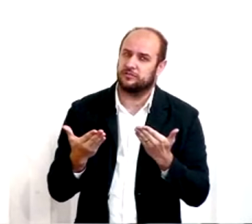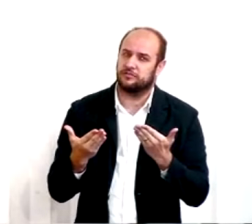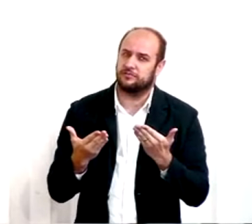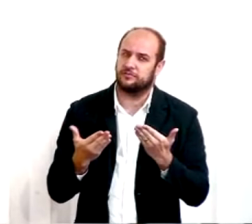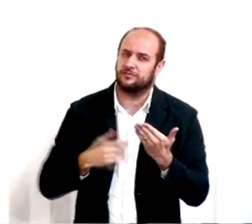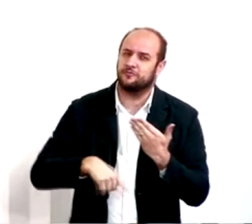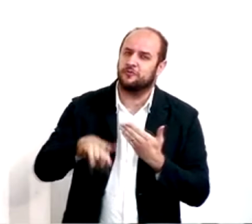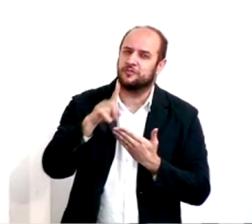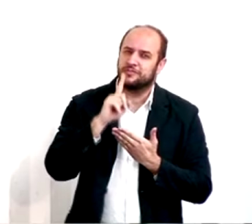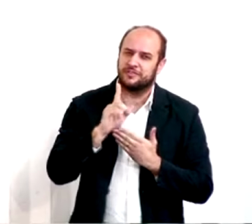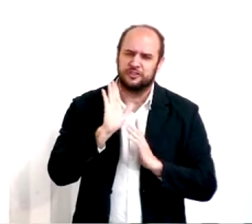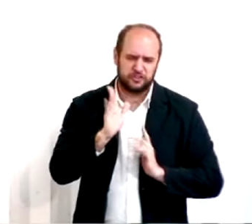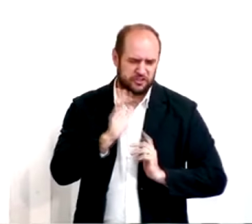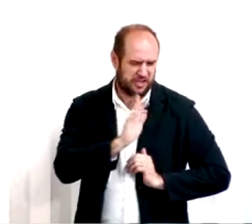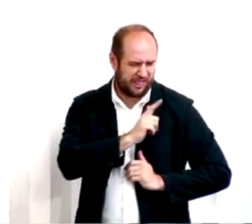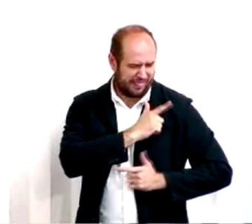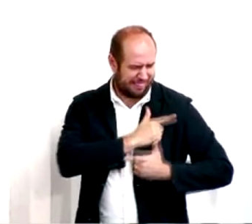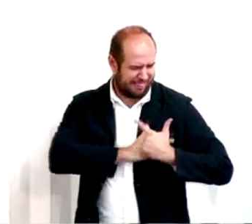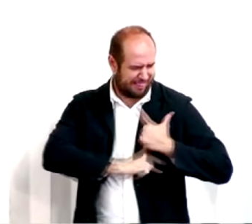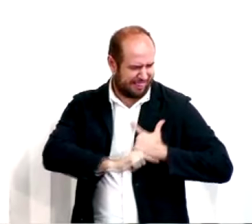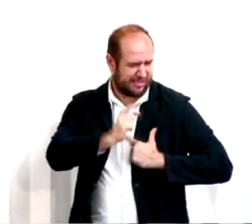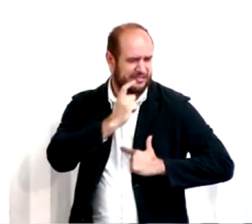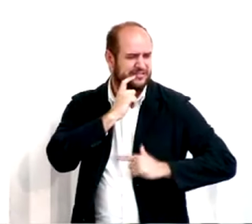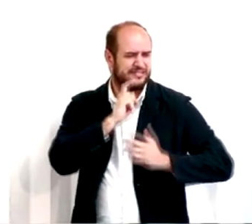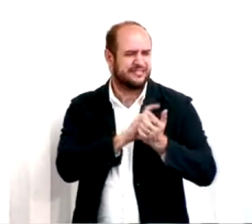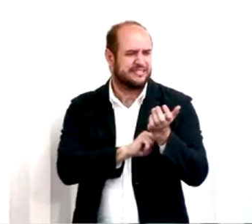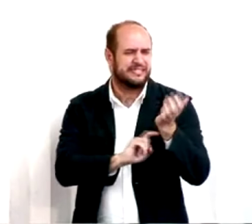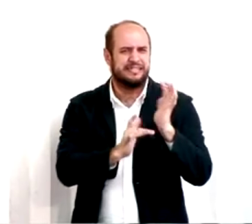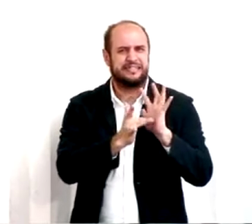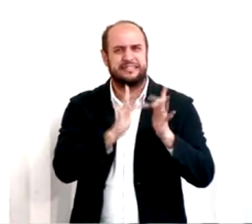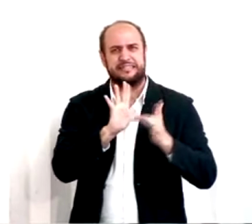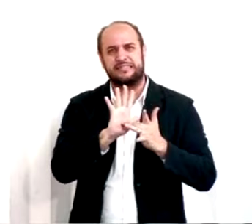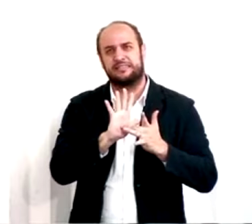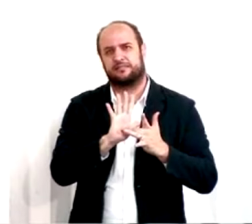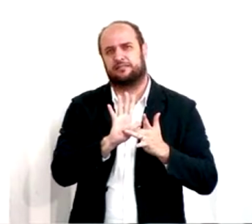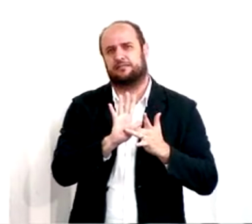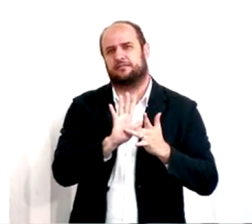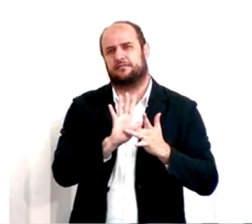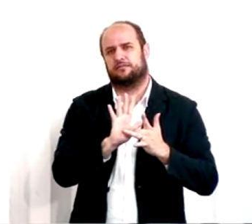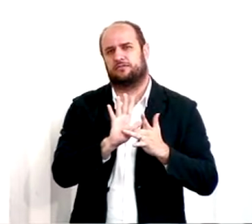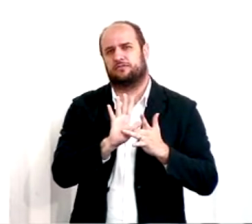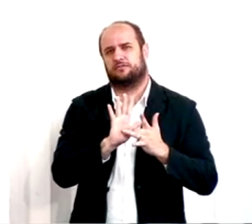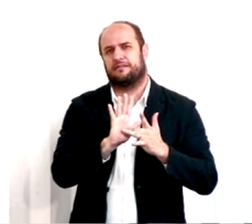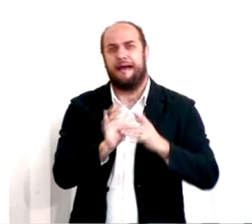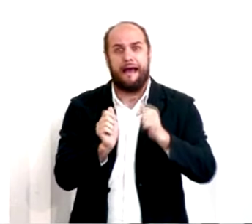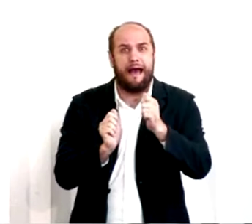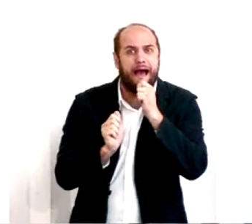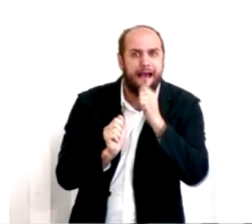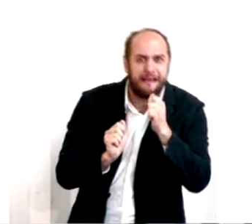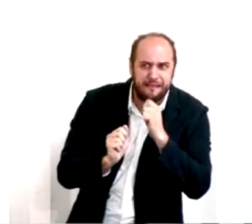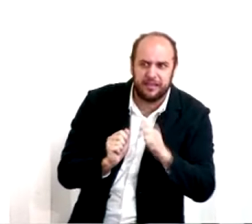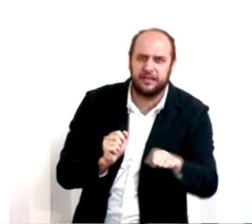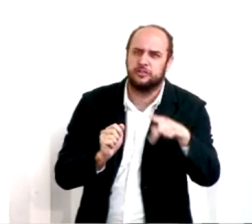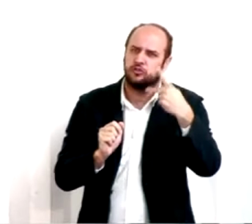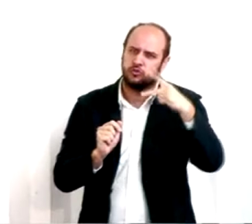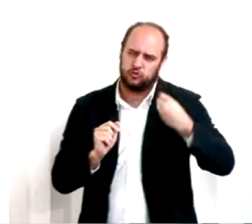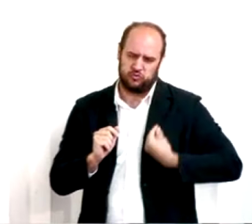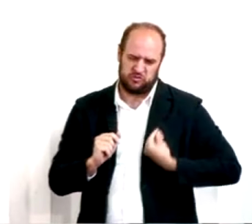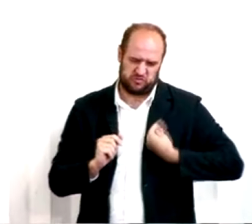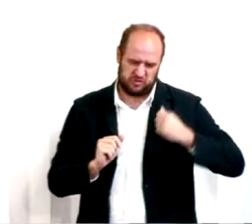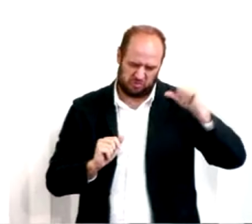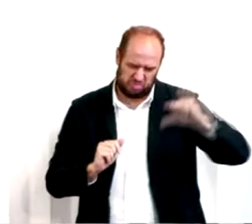foi lavado no sangue do cordeiro apesar a despeito da depravação Total